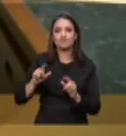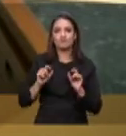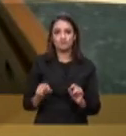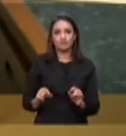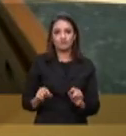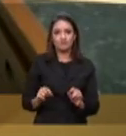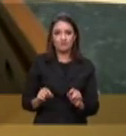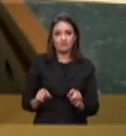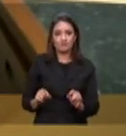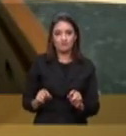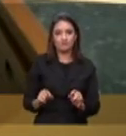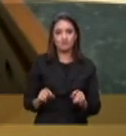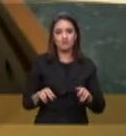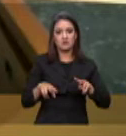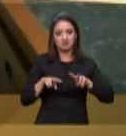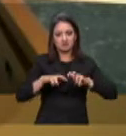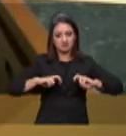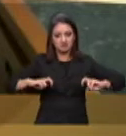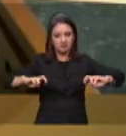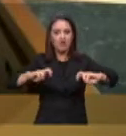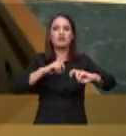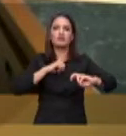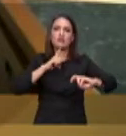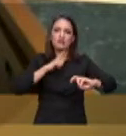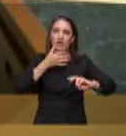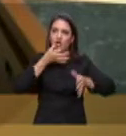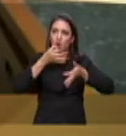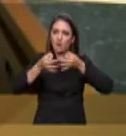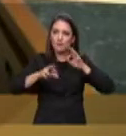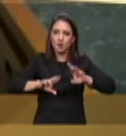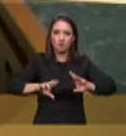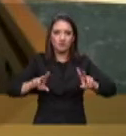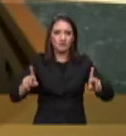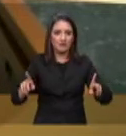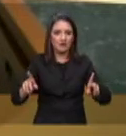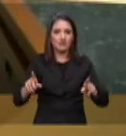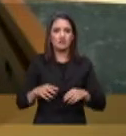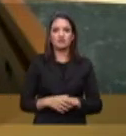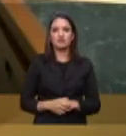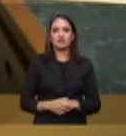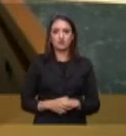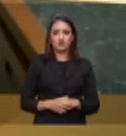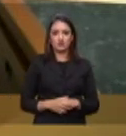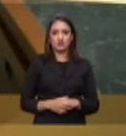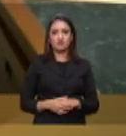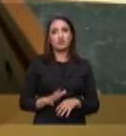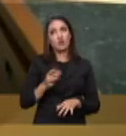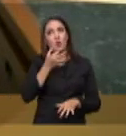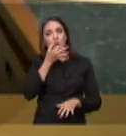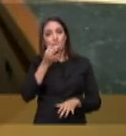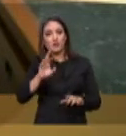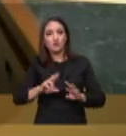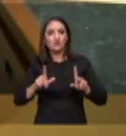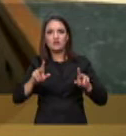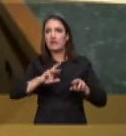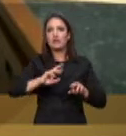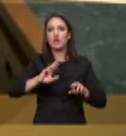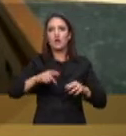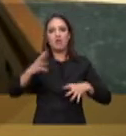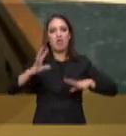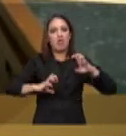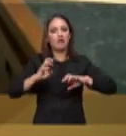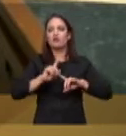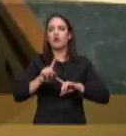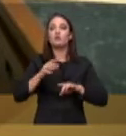divergência própria do colegiado, e divergência não significa animosidade, significa apenas um pensar diferente sobre as mesmas regras